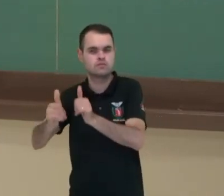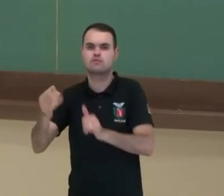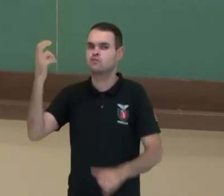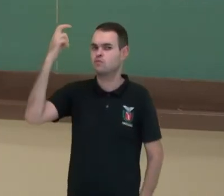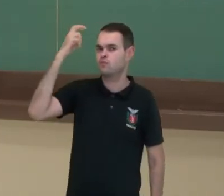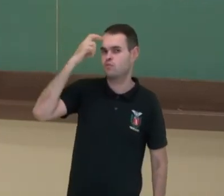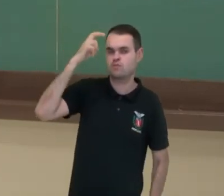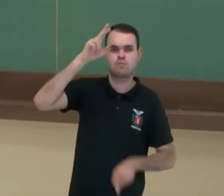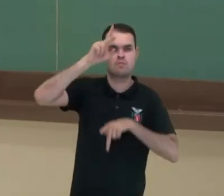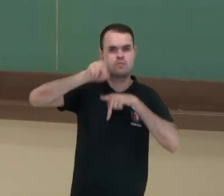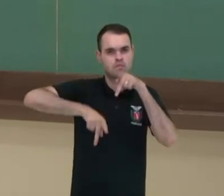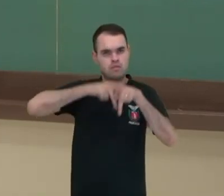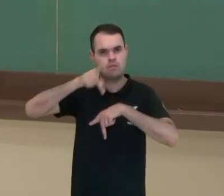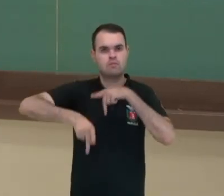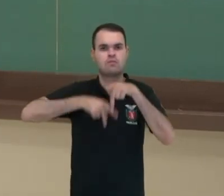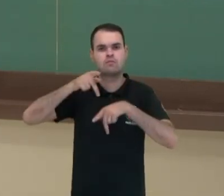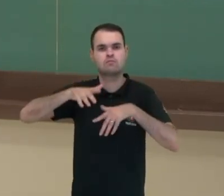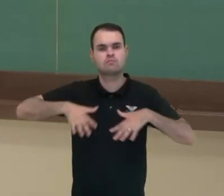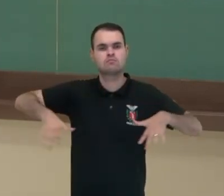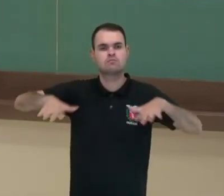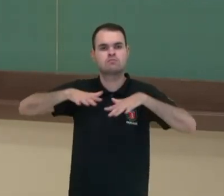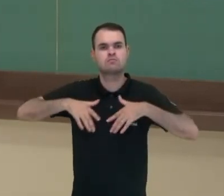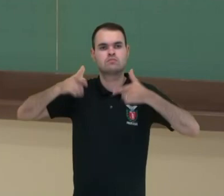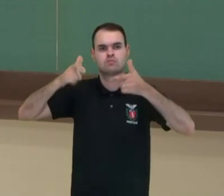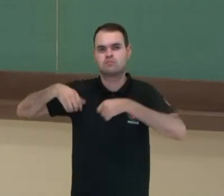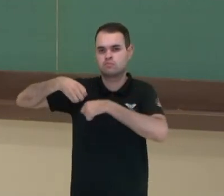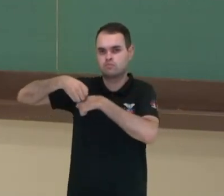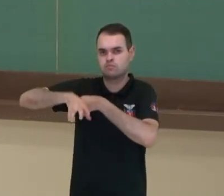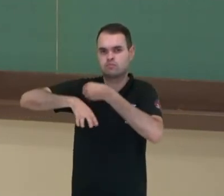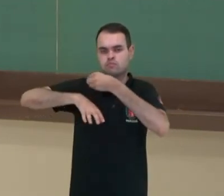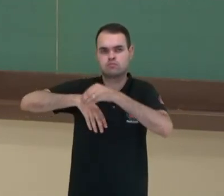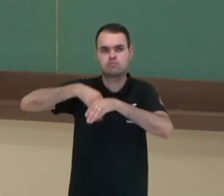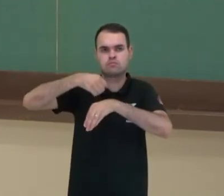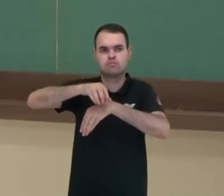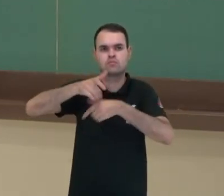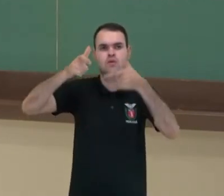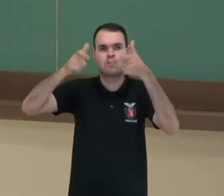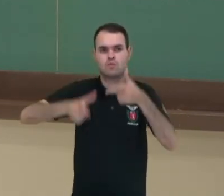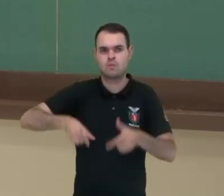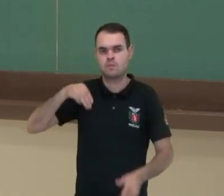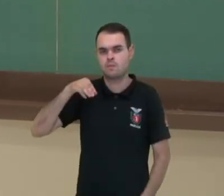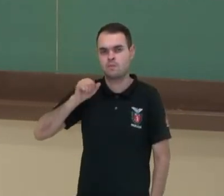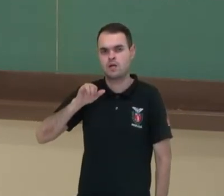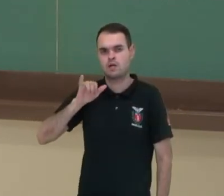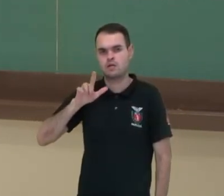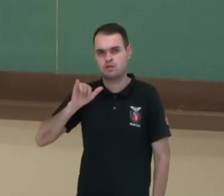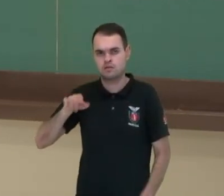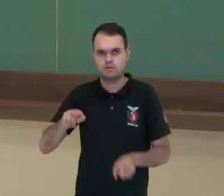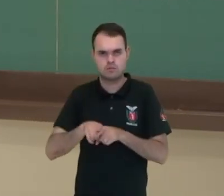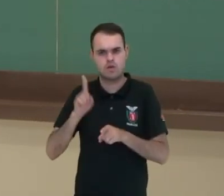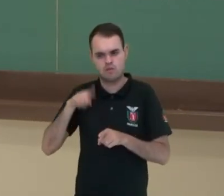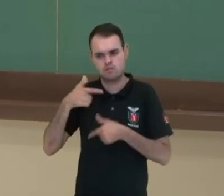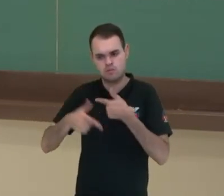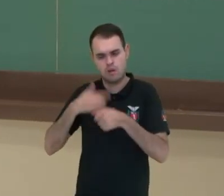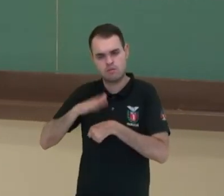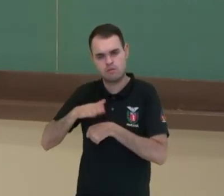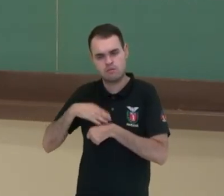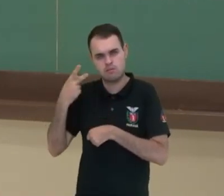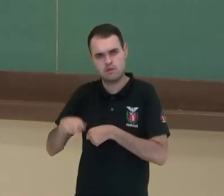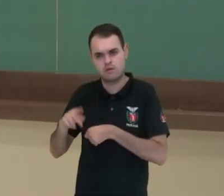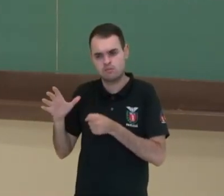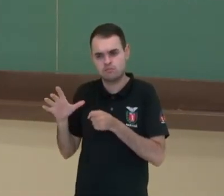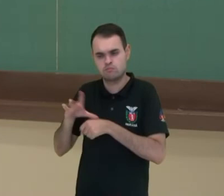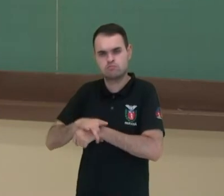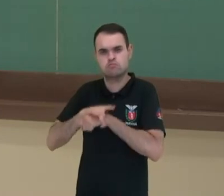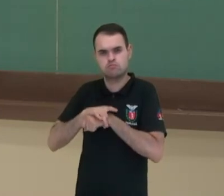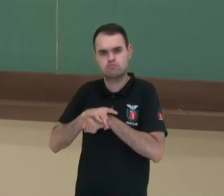do povo do Mali passado de um para outro. E é uma profissão, é um trabalho do griot. Ele é um protetor mesmo, uma espécie